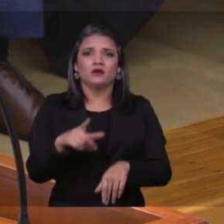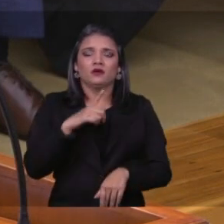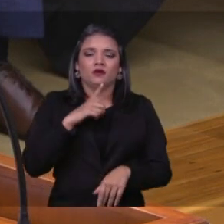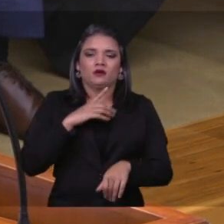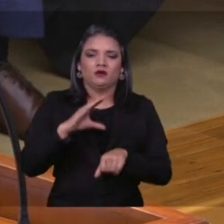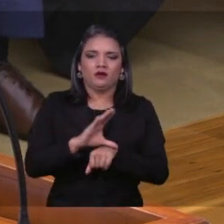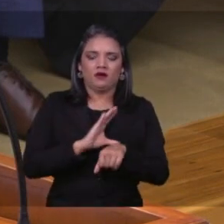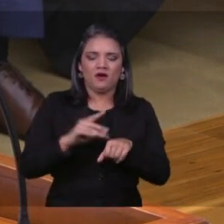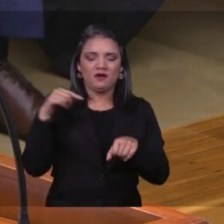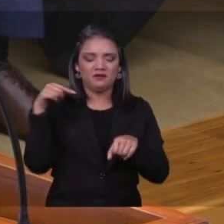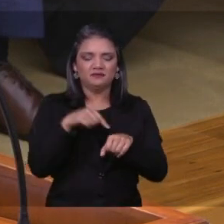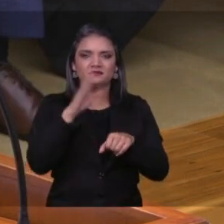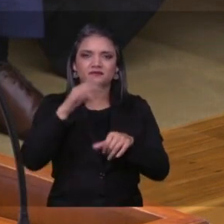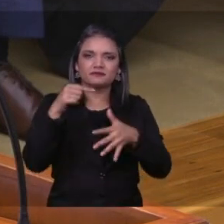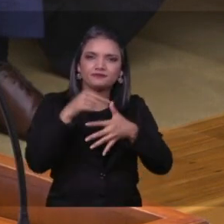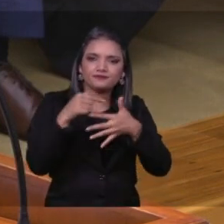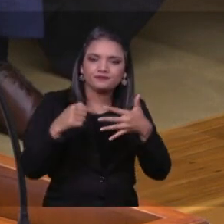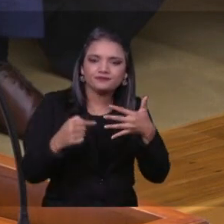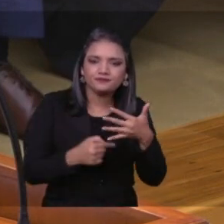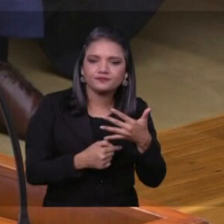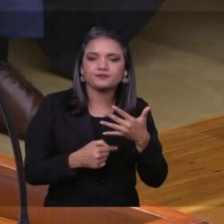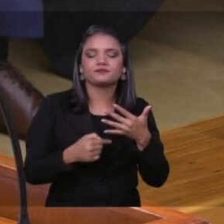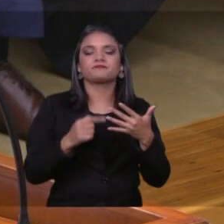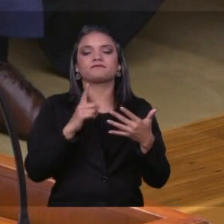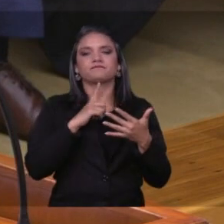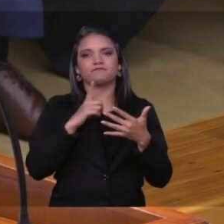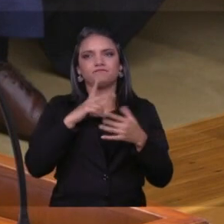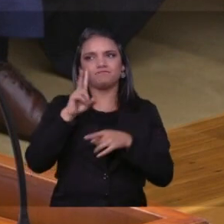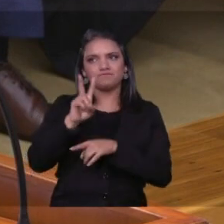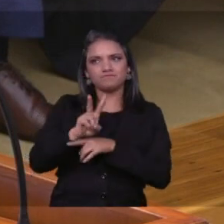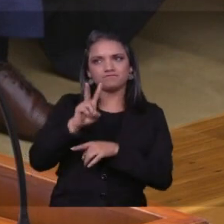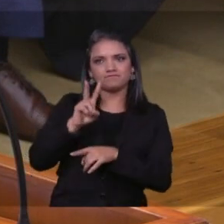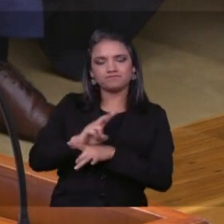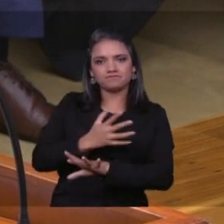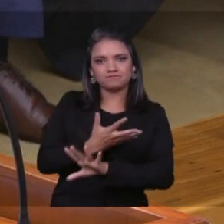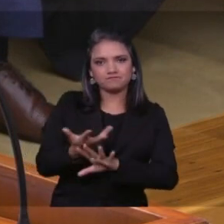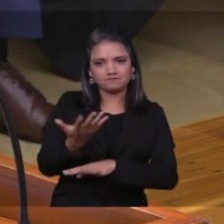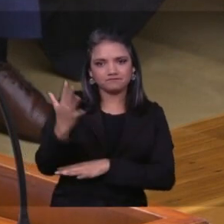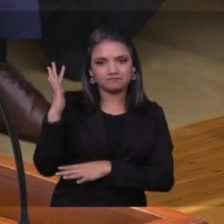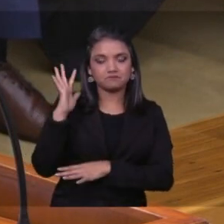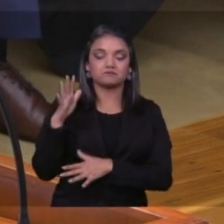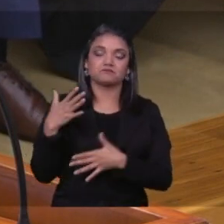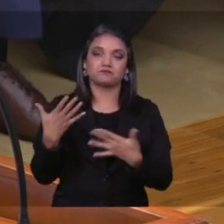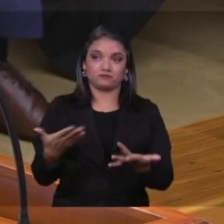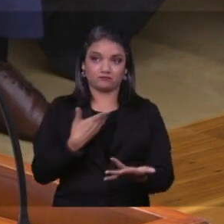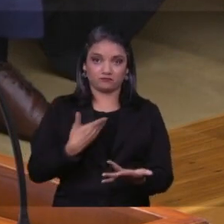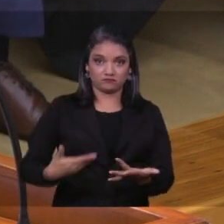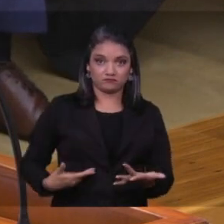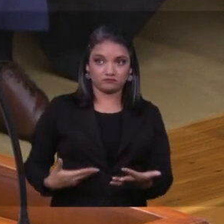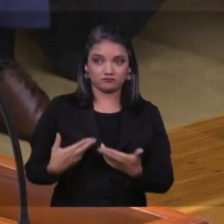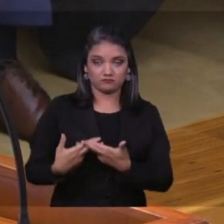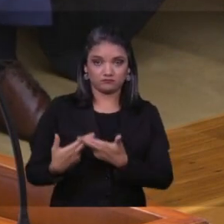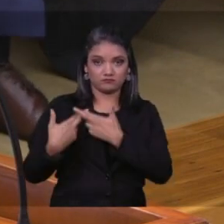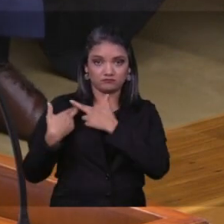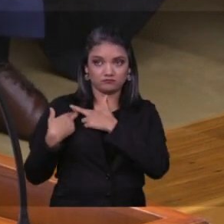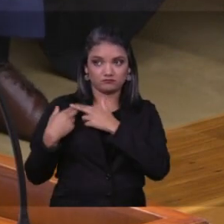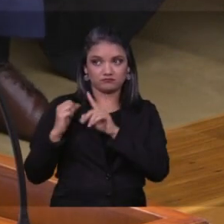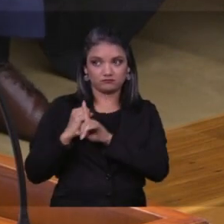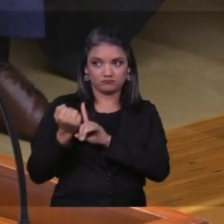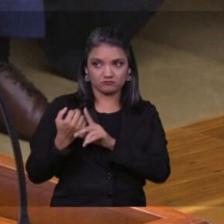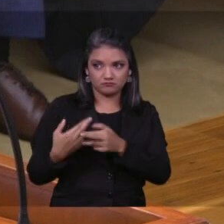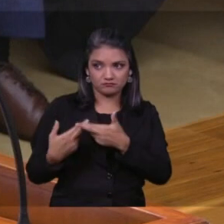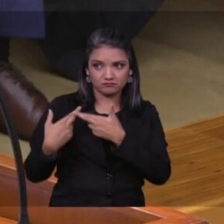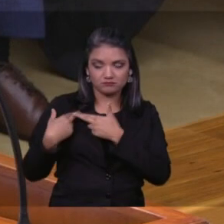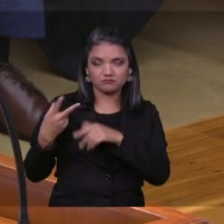estabelecem diretrizes para a manutenção de um ambiente ecologicamente equilibrado, atribuindo ao poder público e à sociedade a responsabilidade pela sua defesa